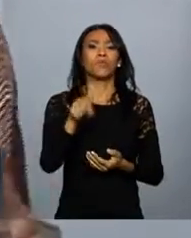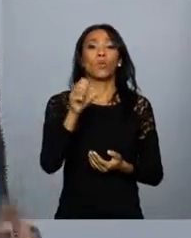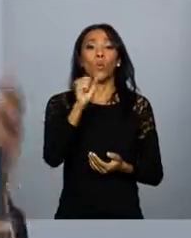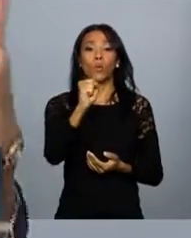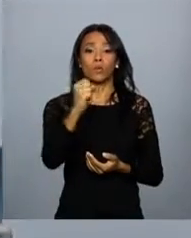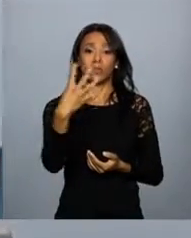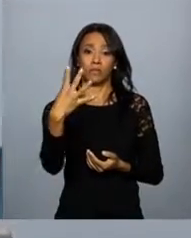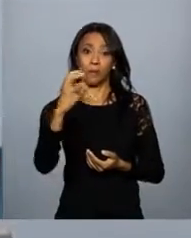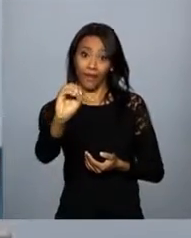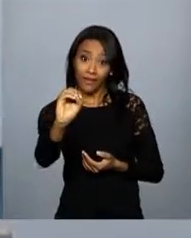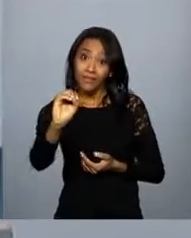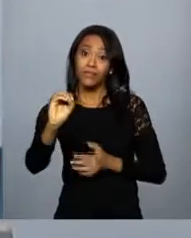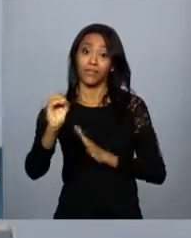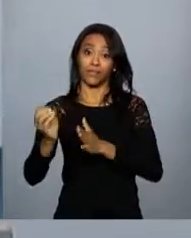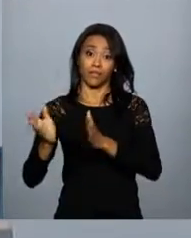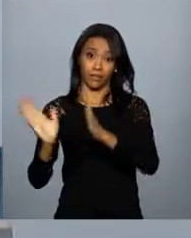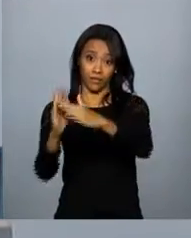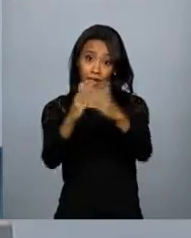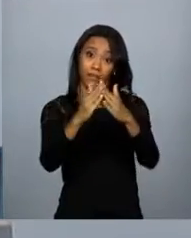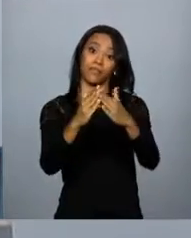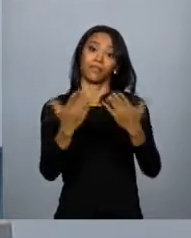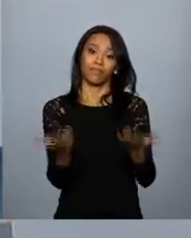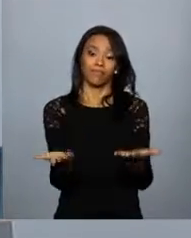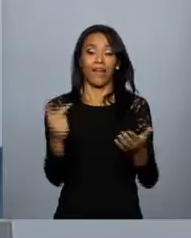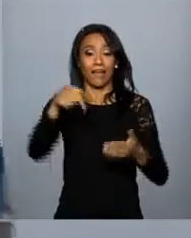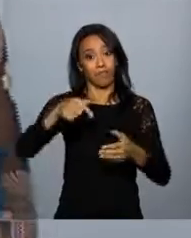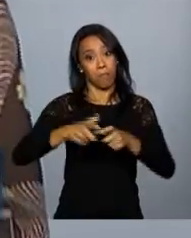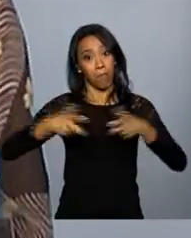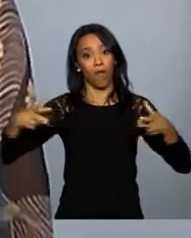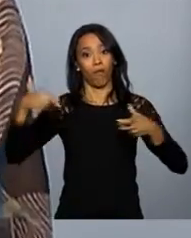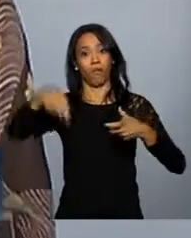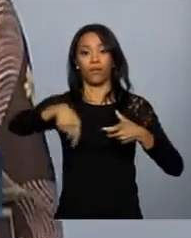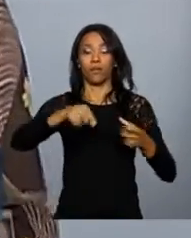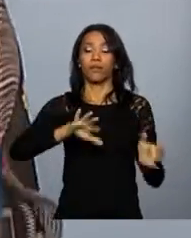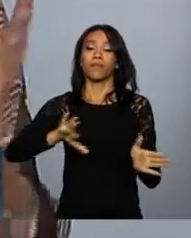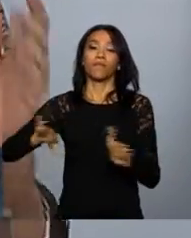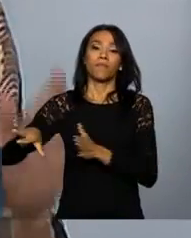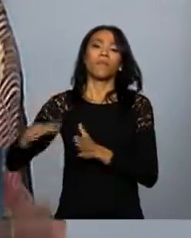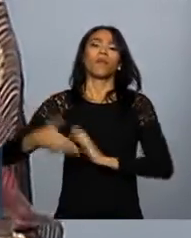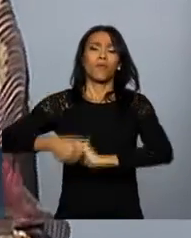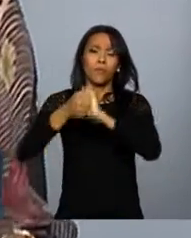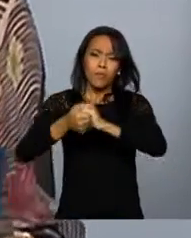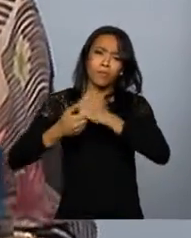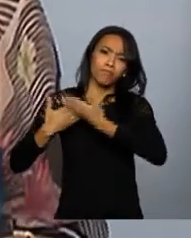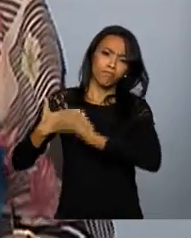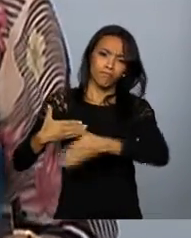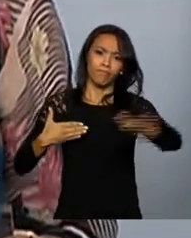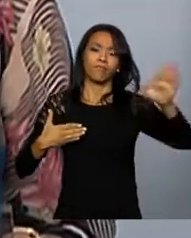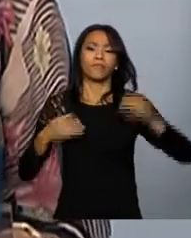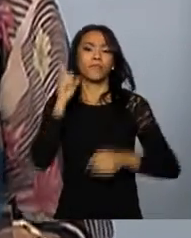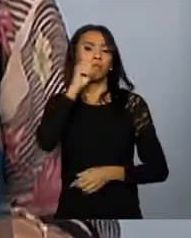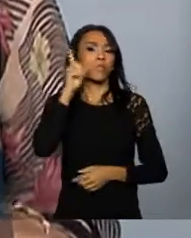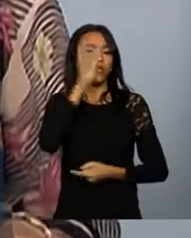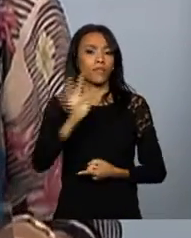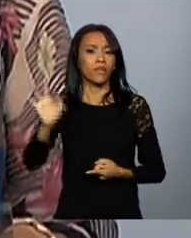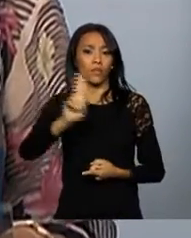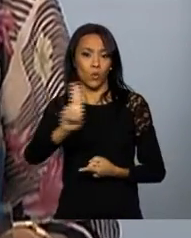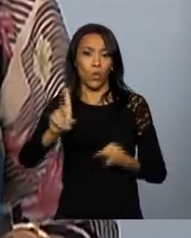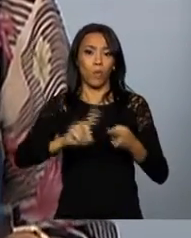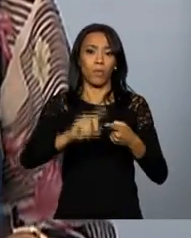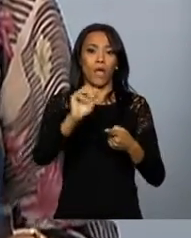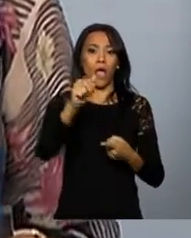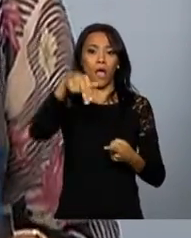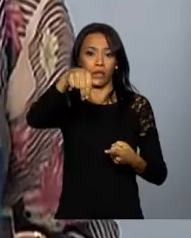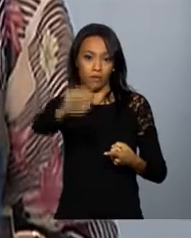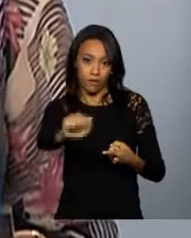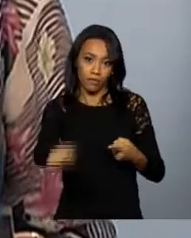7.840. Mas eu queria continuar cumprimentando os nossos deputados federais. A Ana